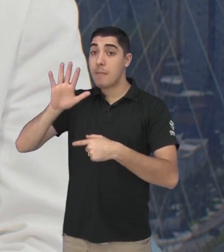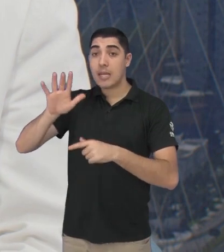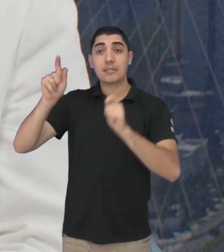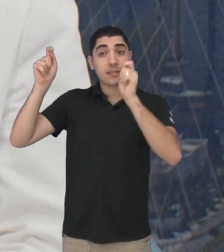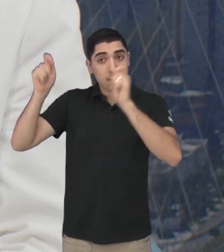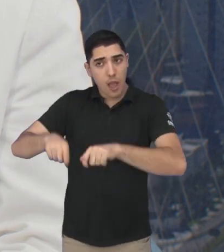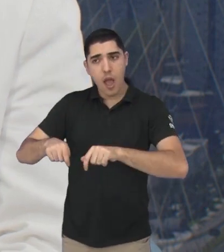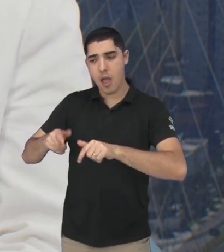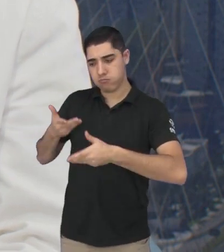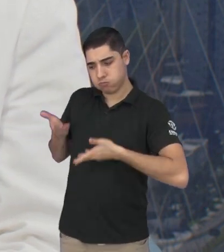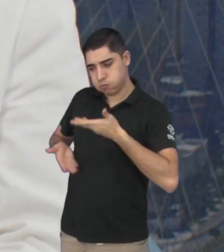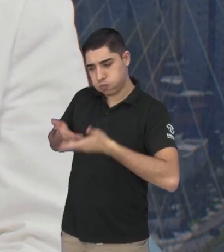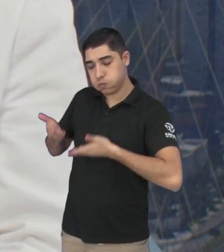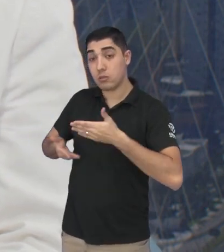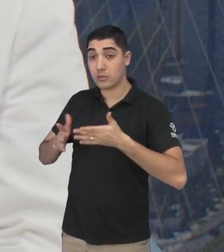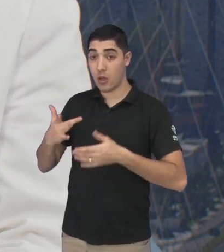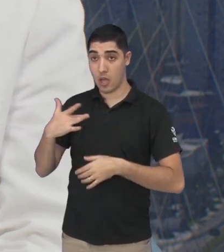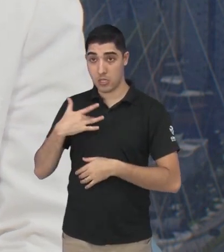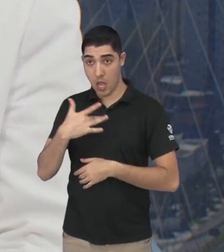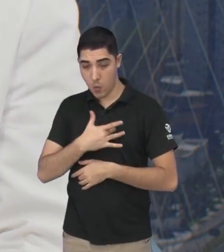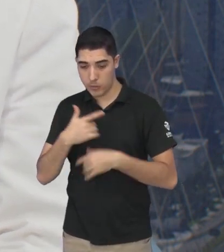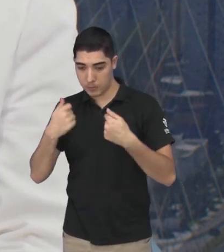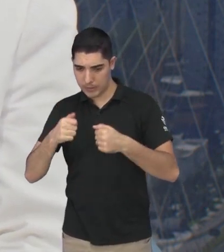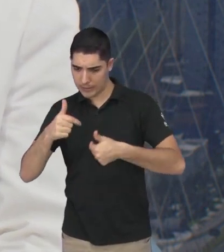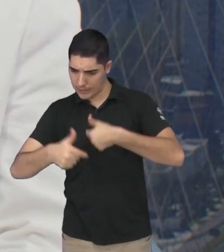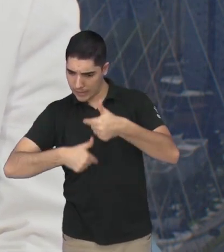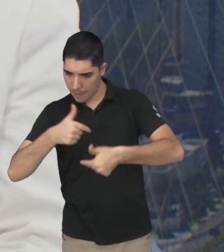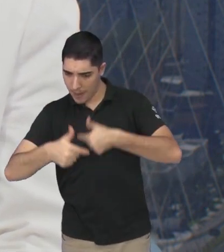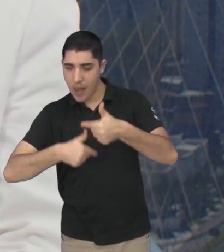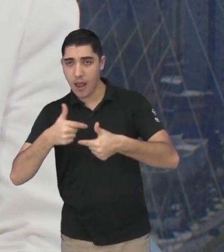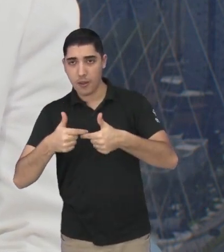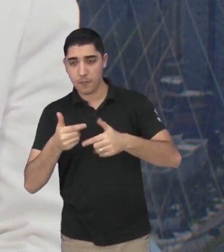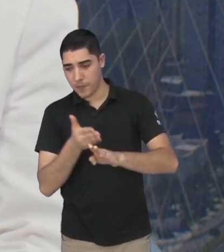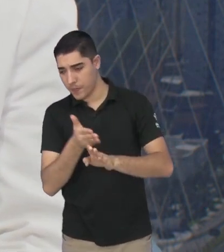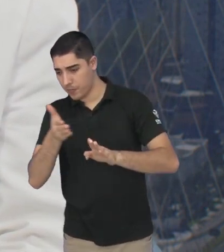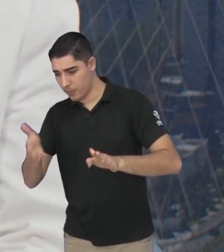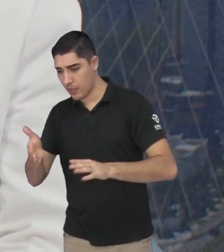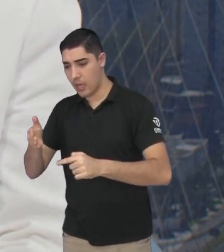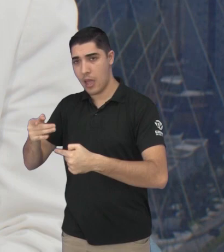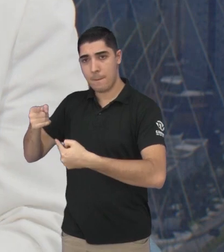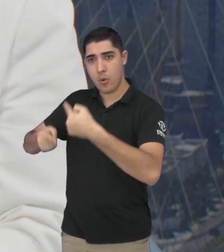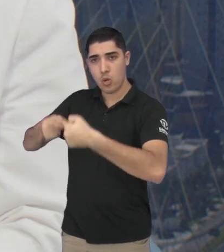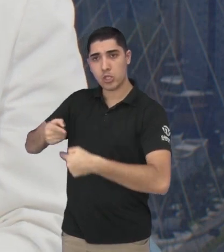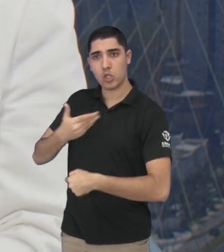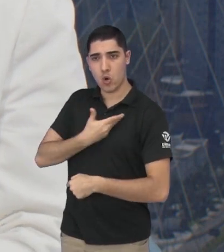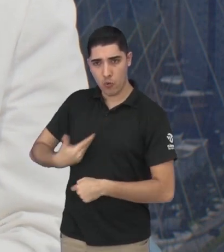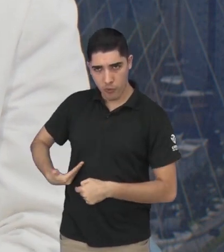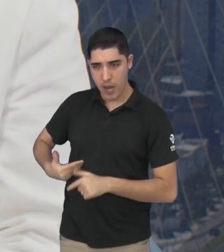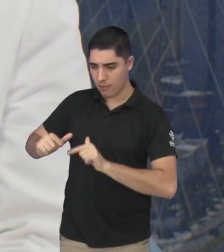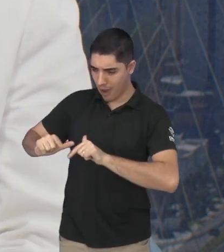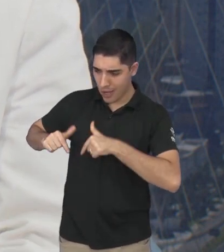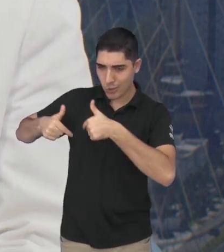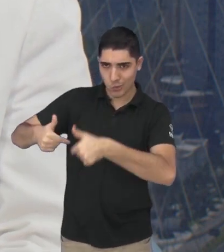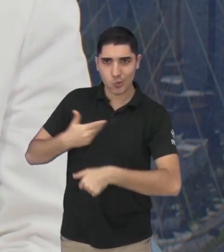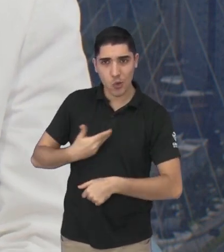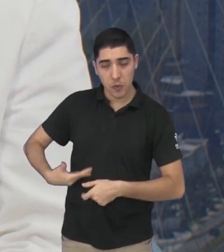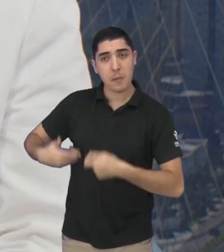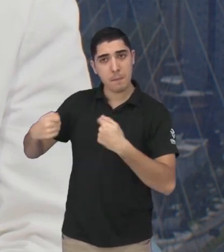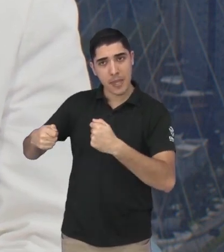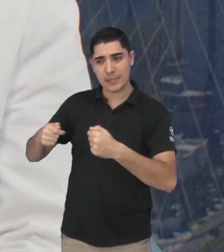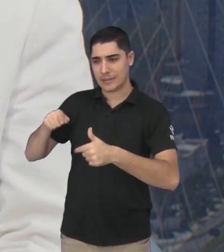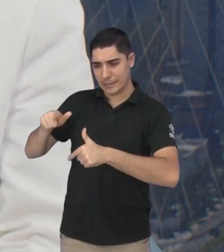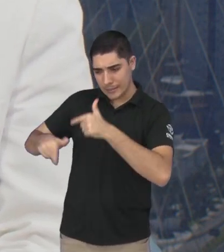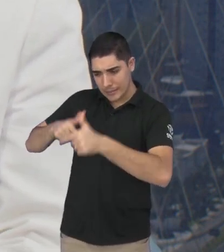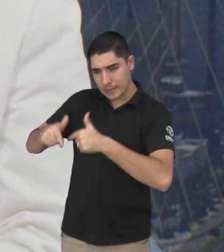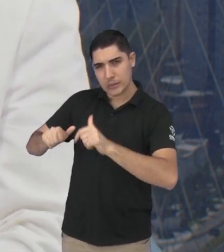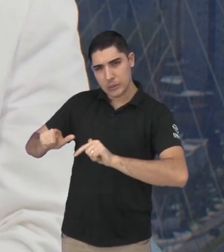trabalhado. Então, a perspectiva é a saúde está aí trabalhando, a questão das políticas públicas, nós temos um conselho